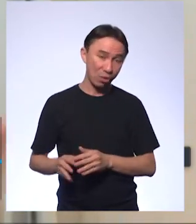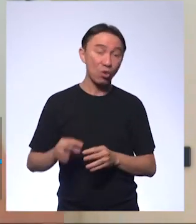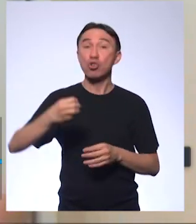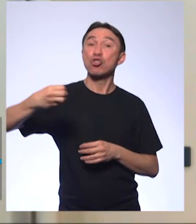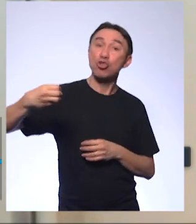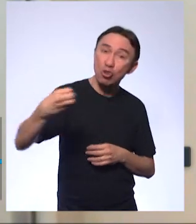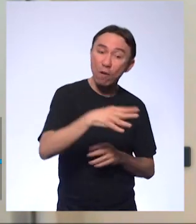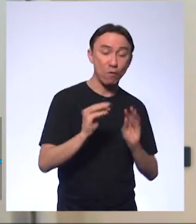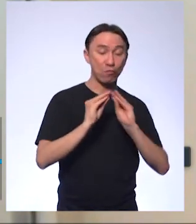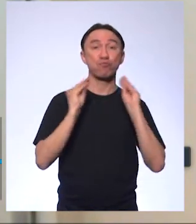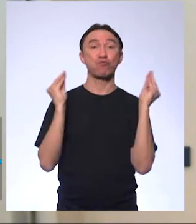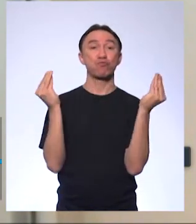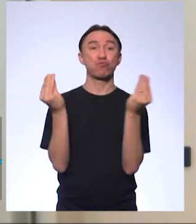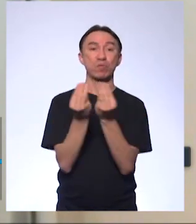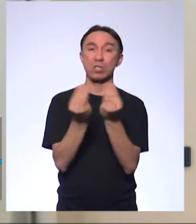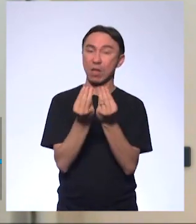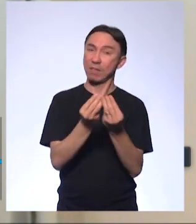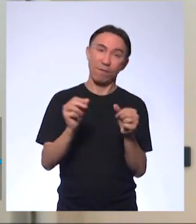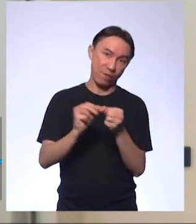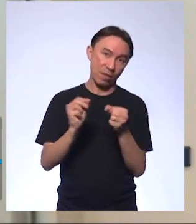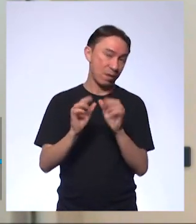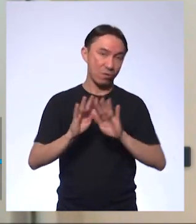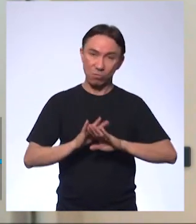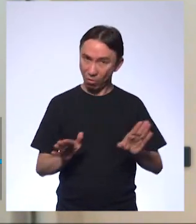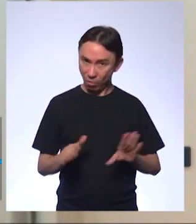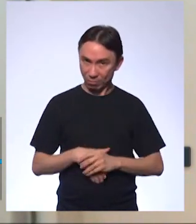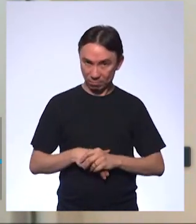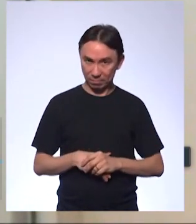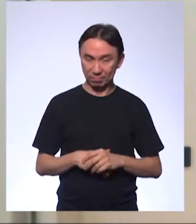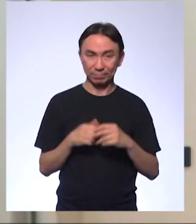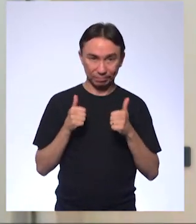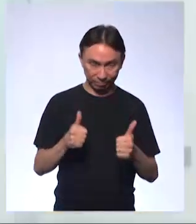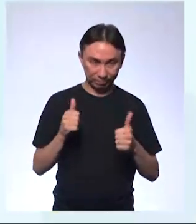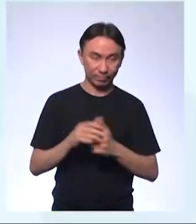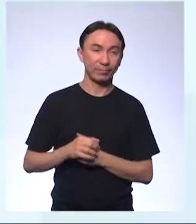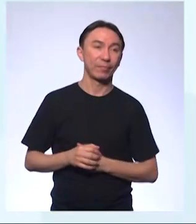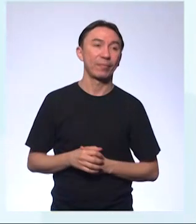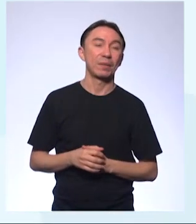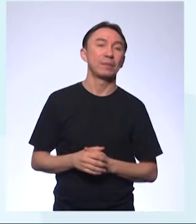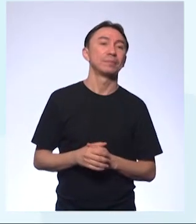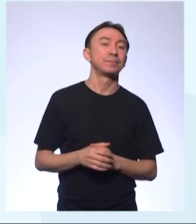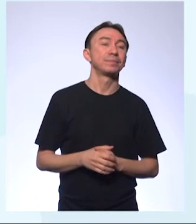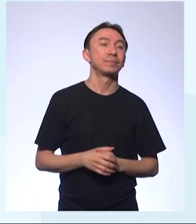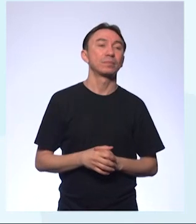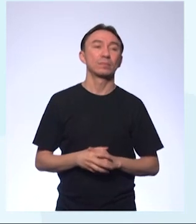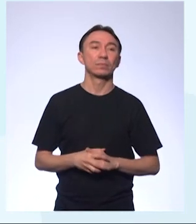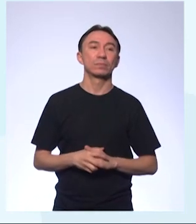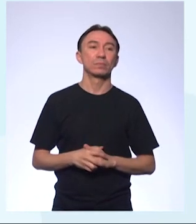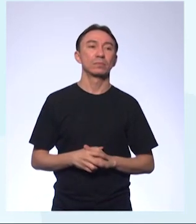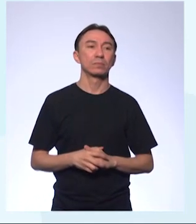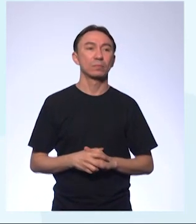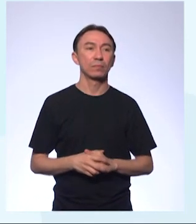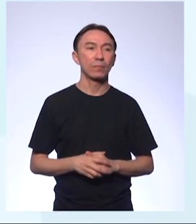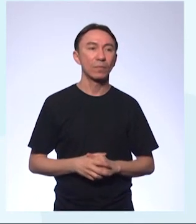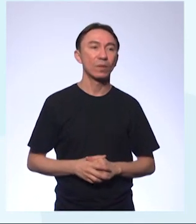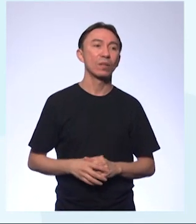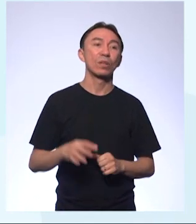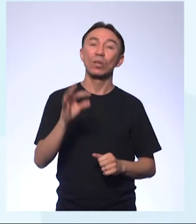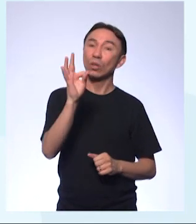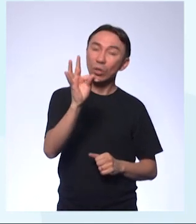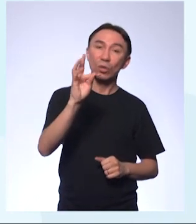transformação química, são os mesmos nos reagentes e nos produtos. Eles apenas se reorganizam, se